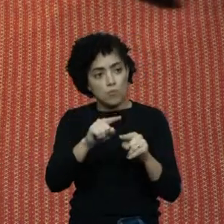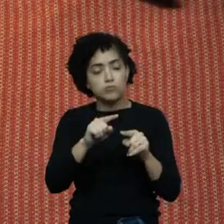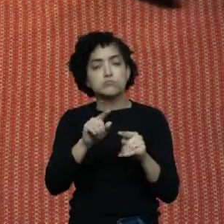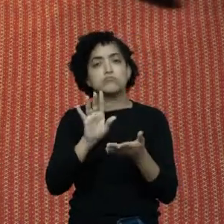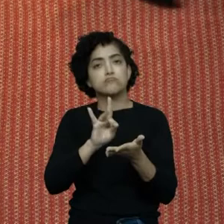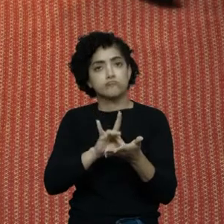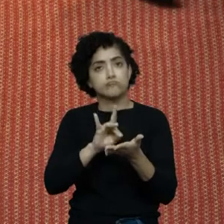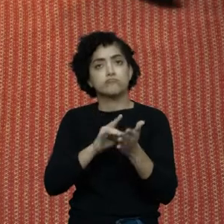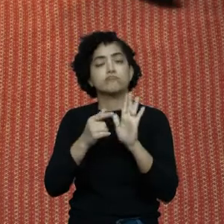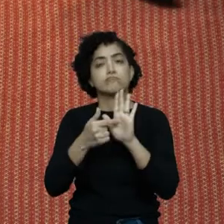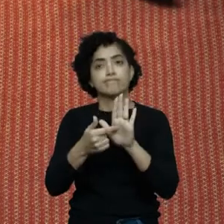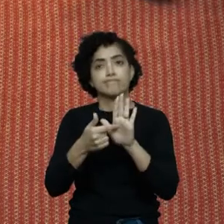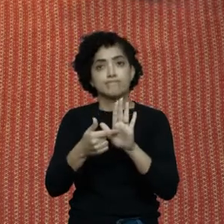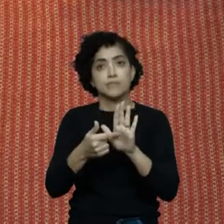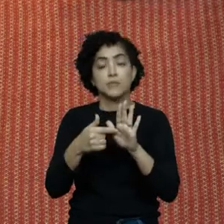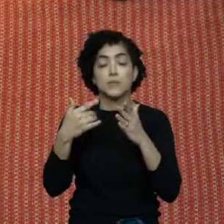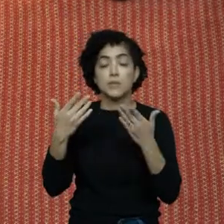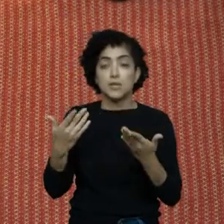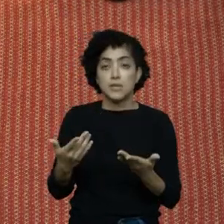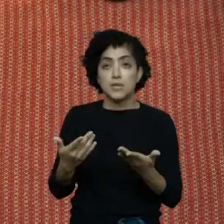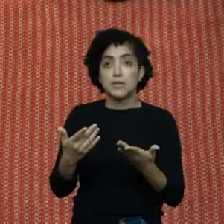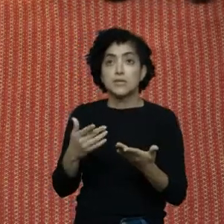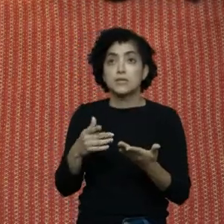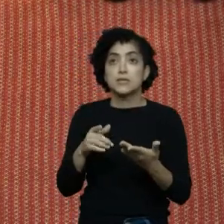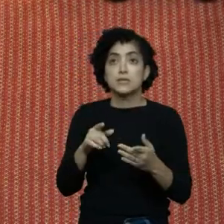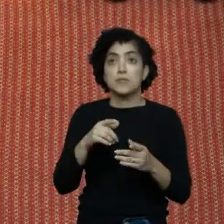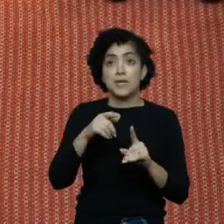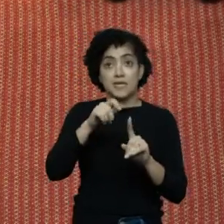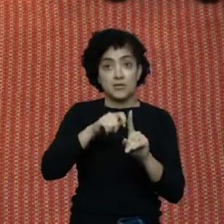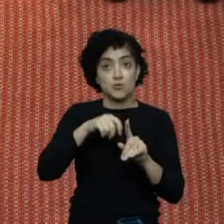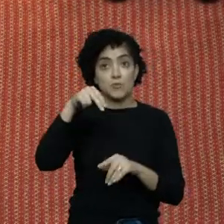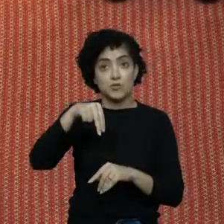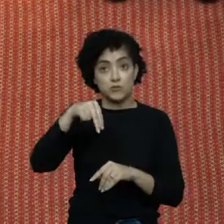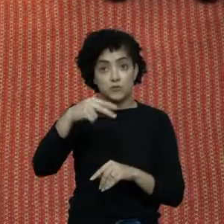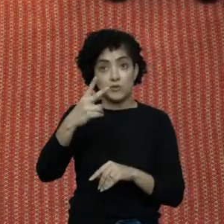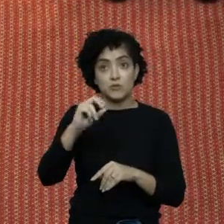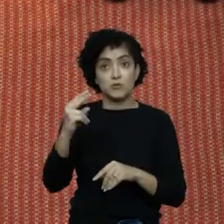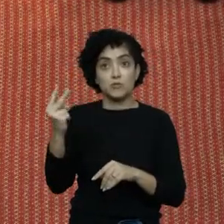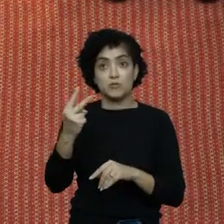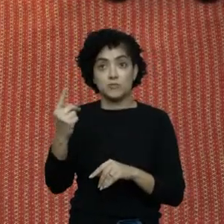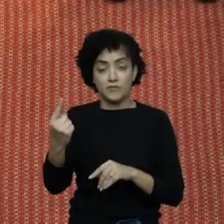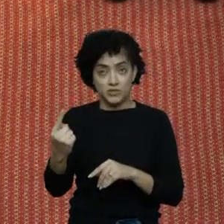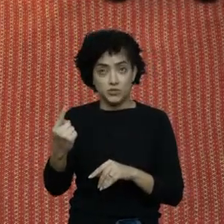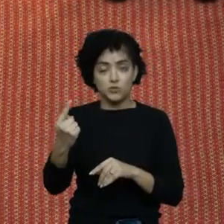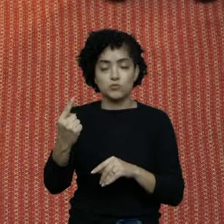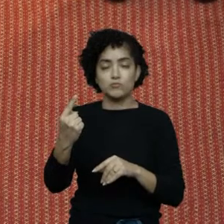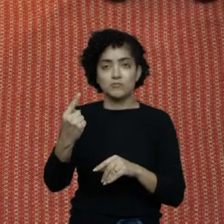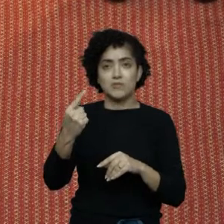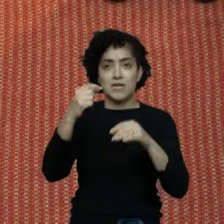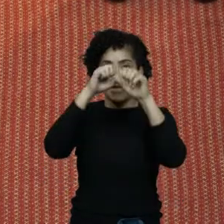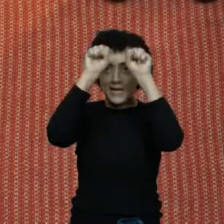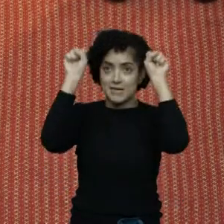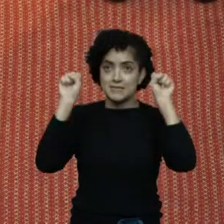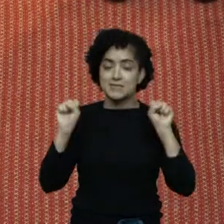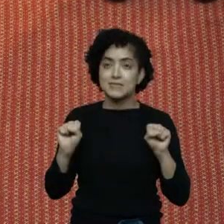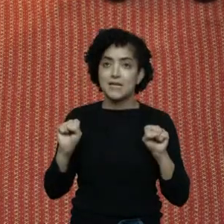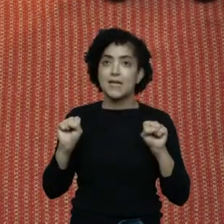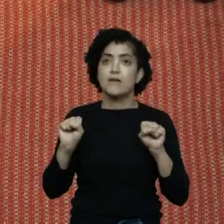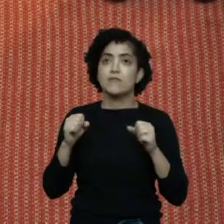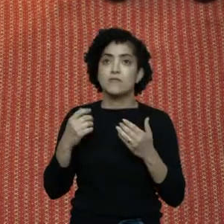quatro é também seu presidente que envolveram 2021 por uma decisão do STF haverá